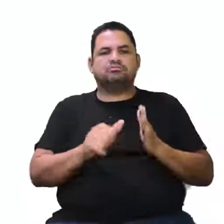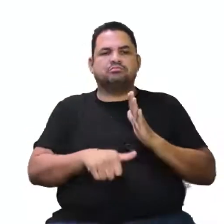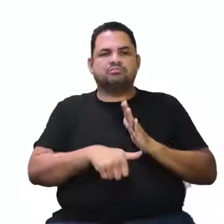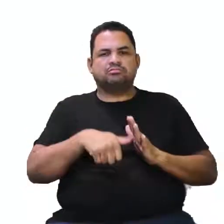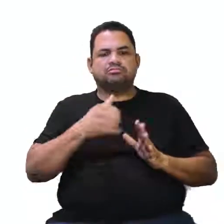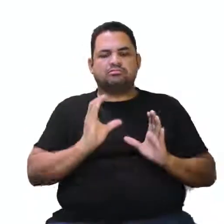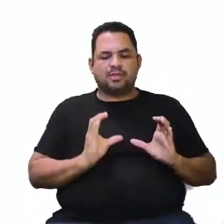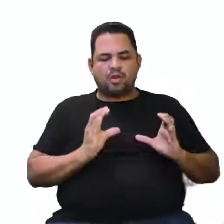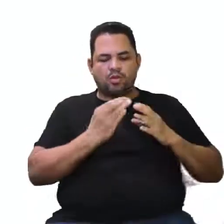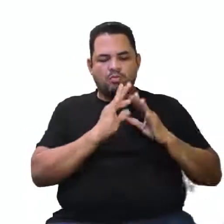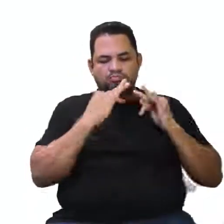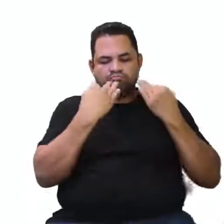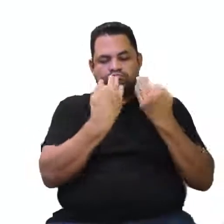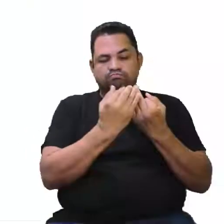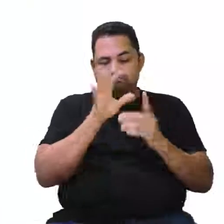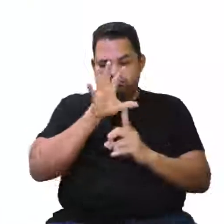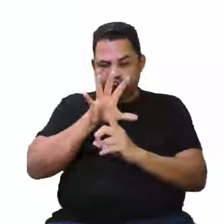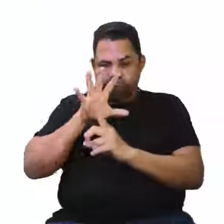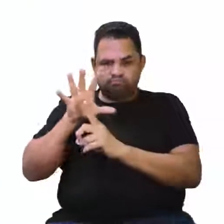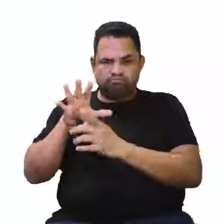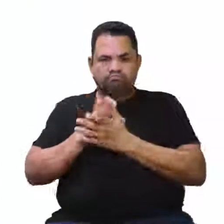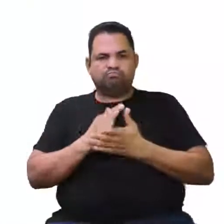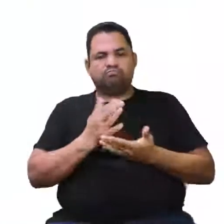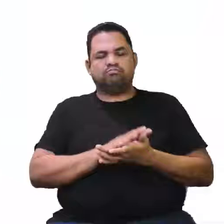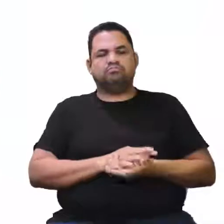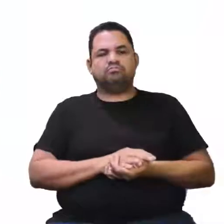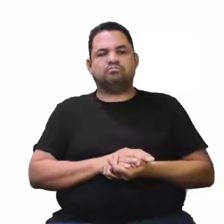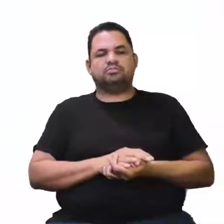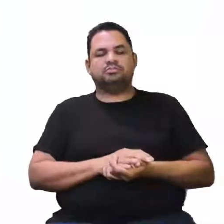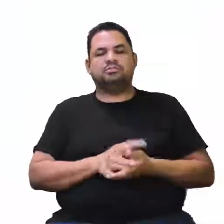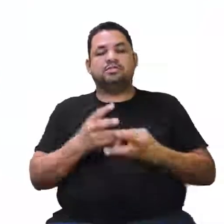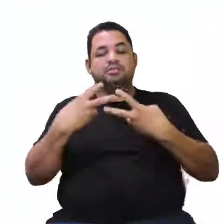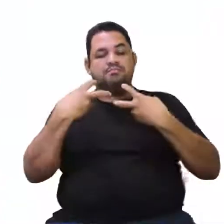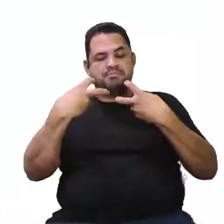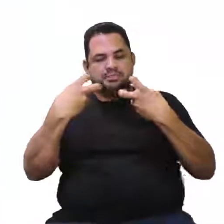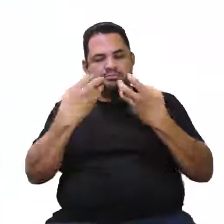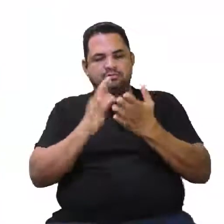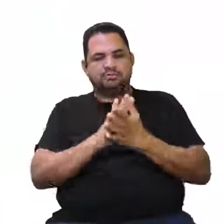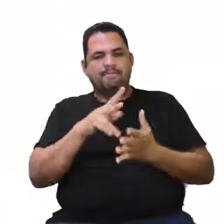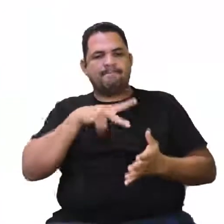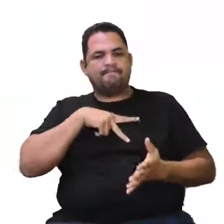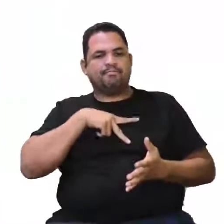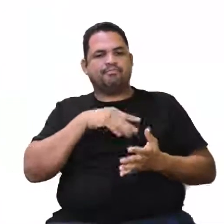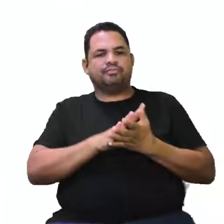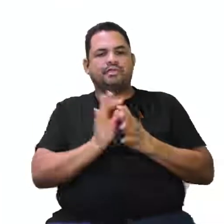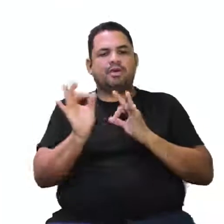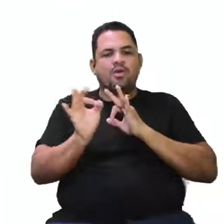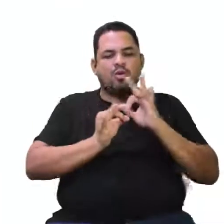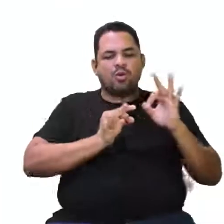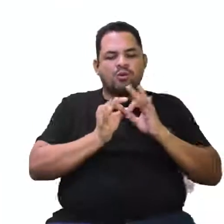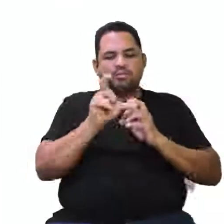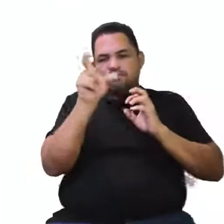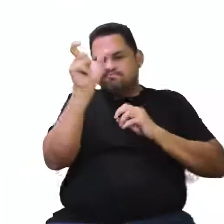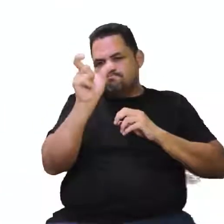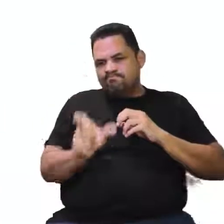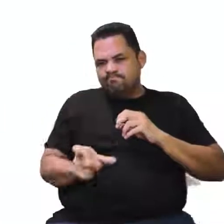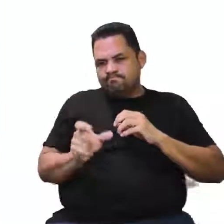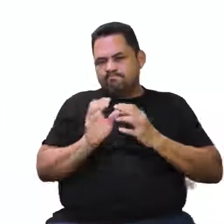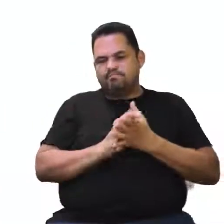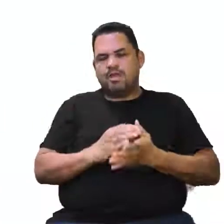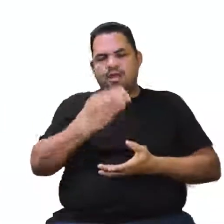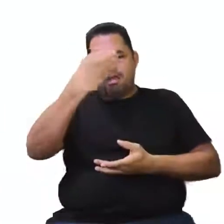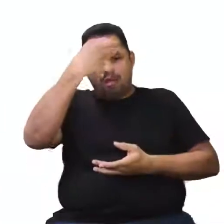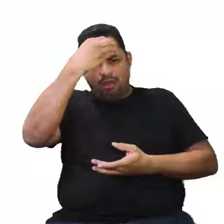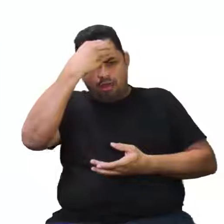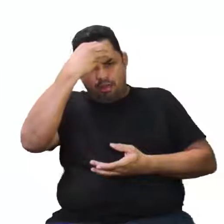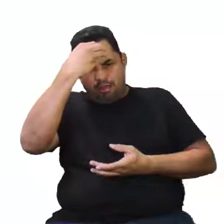primeiro aí grupo familiar, ele vai influenciar muito nessa leitura de mim mesmo. Ele vai me ajudar aí a moldar a minha personalidade, o